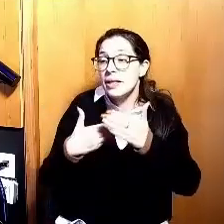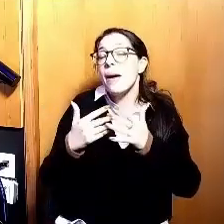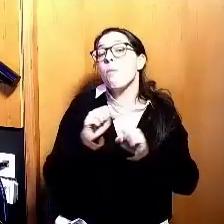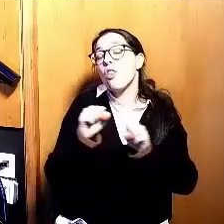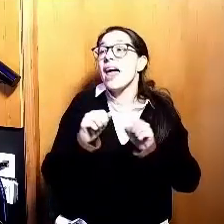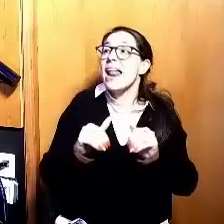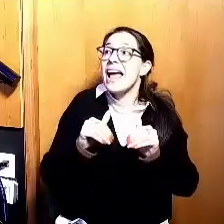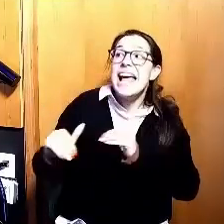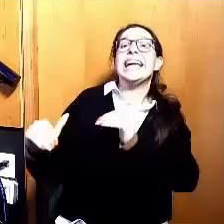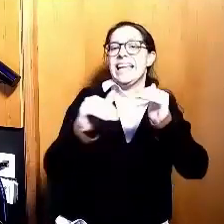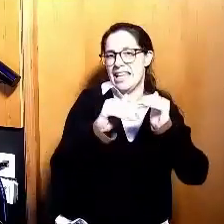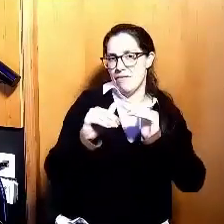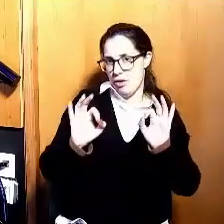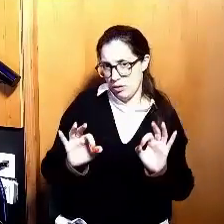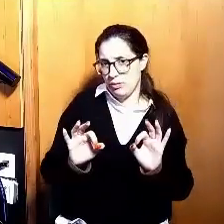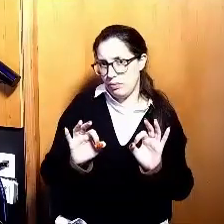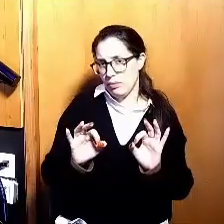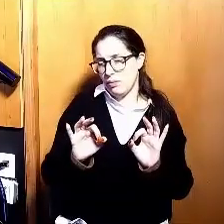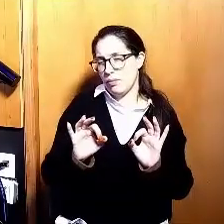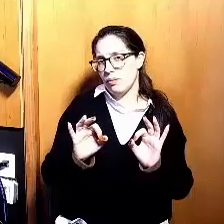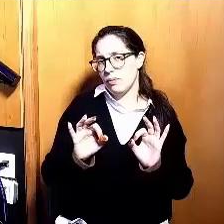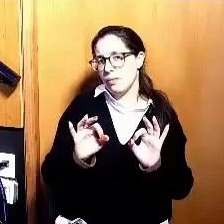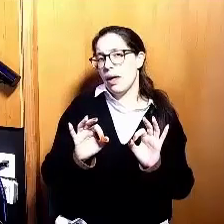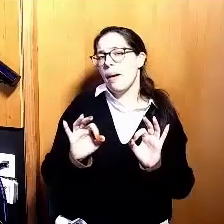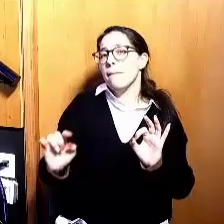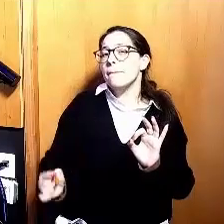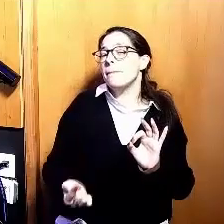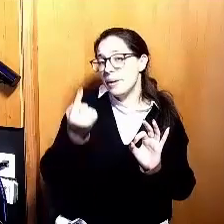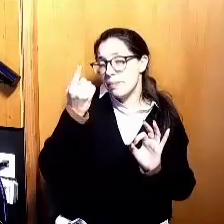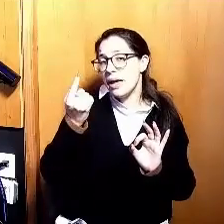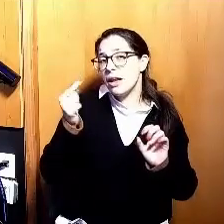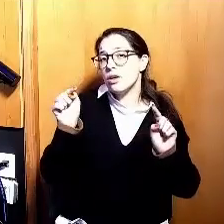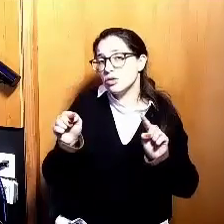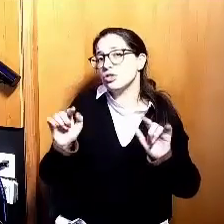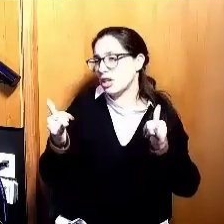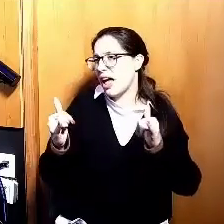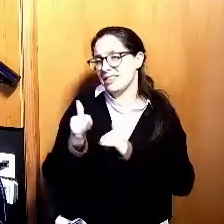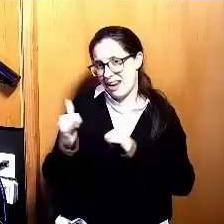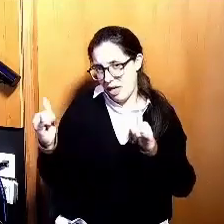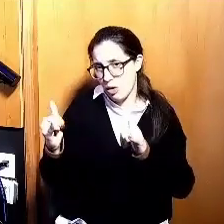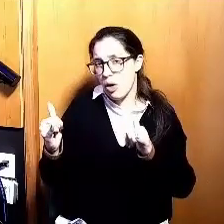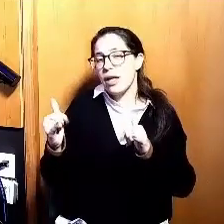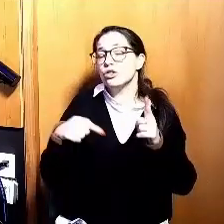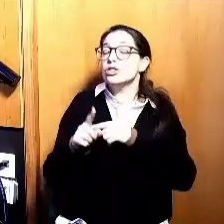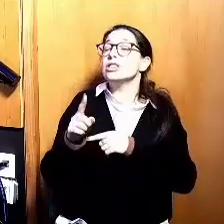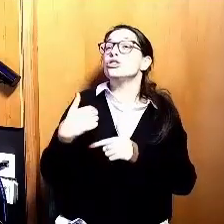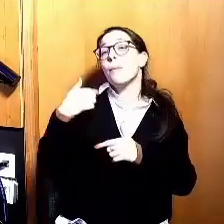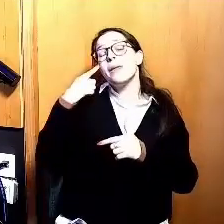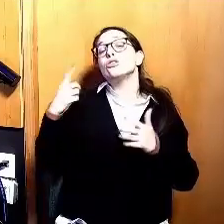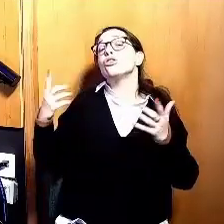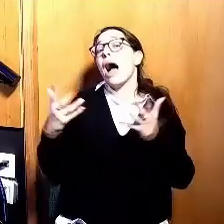equilibrar os dois direitos, né? Mas a primeira reação está sendo fechar, né? Então, acho que tem agora